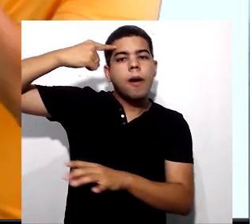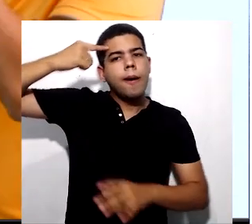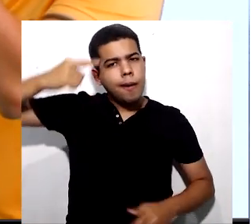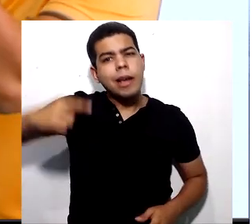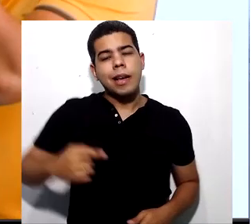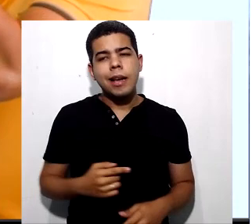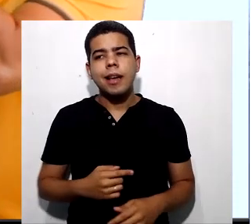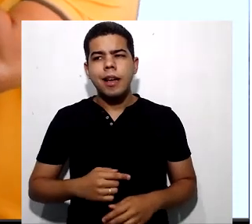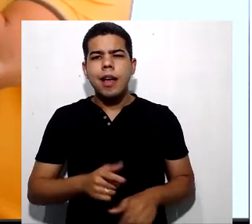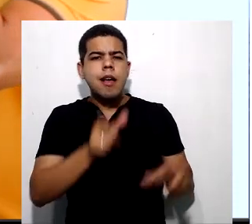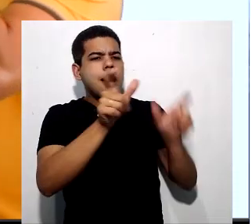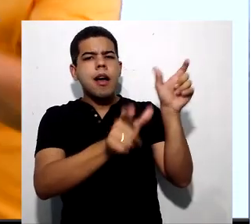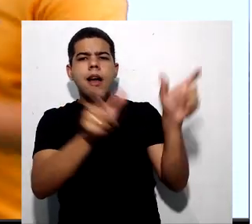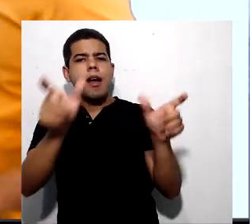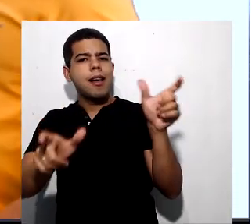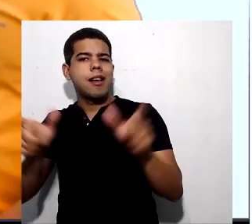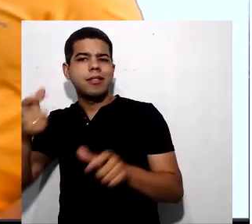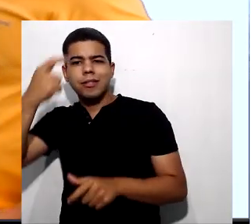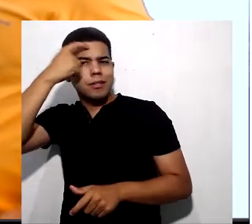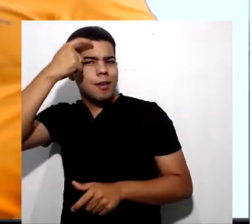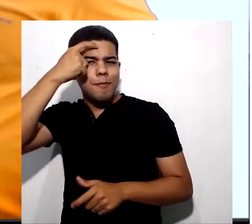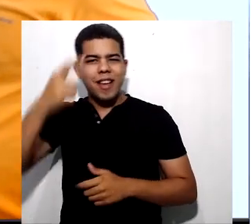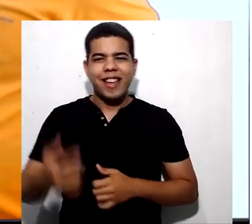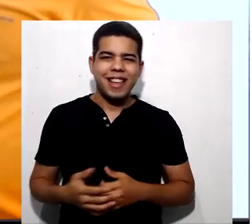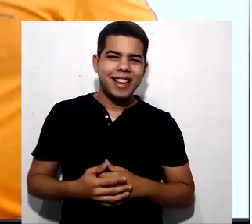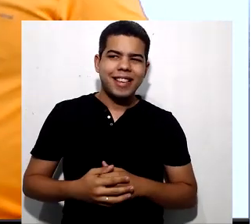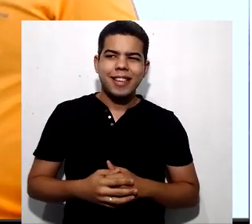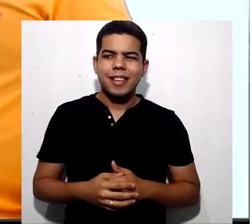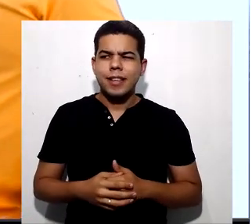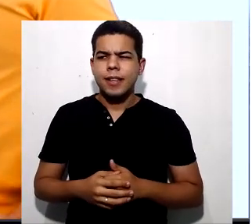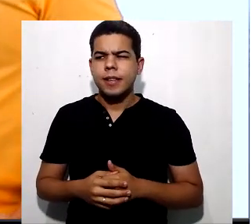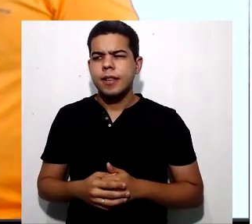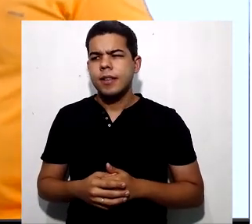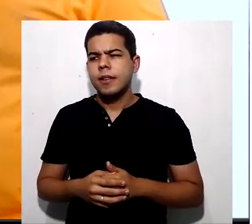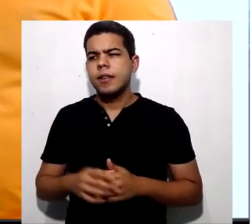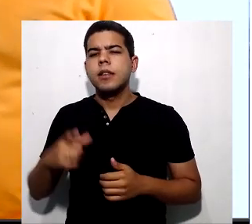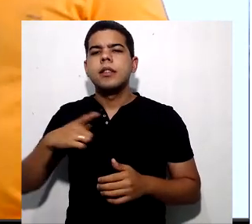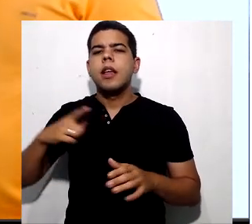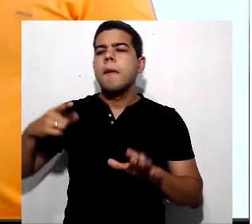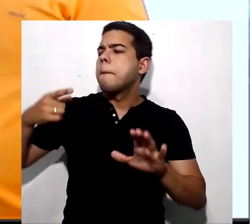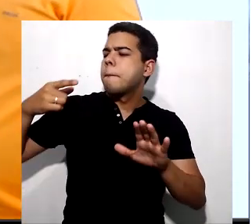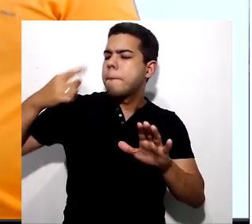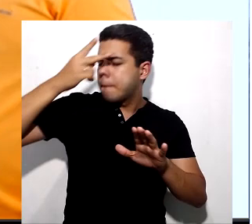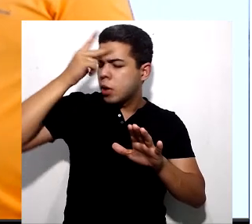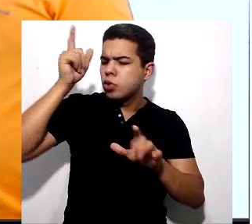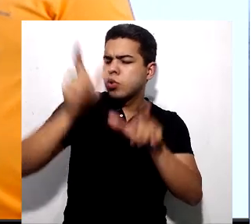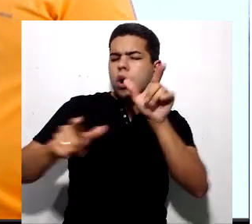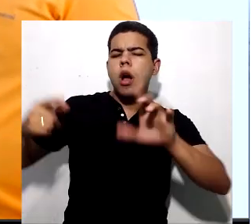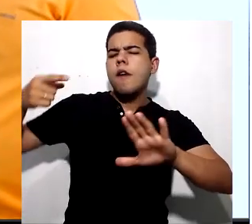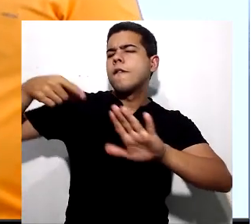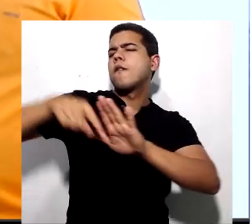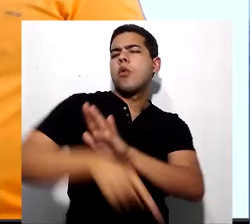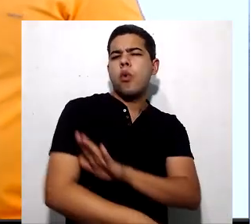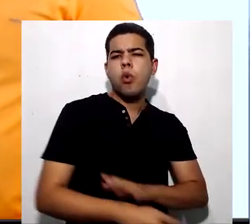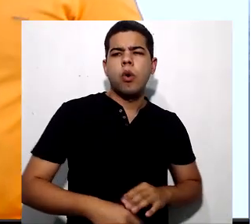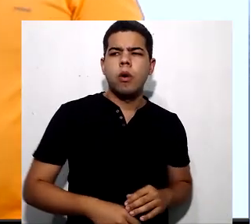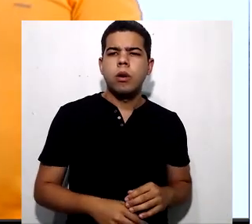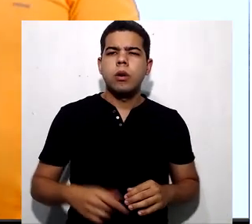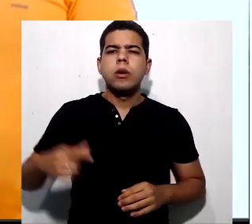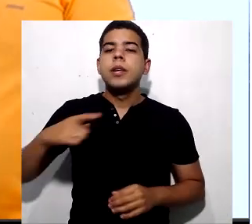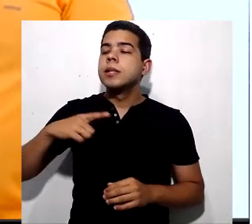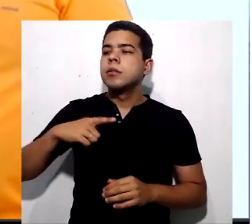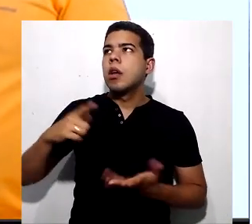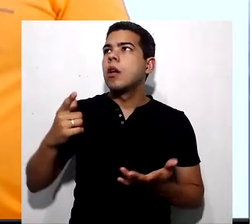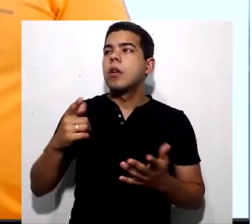personagens. Quando você fala assim, justamente, a questão do mais profundo do ser humano é o seguinte, quando a gente fala de literatura